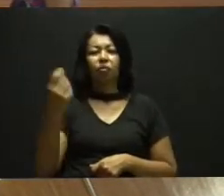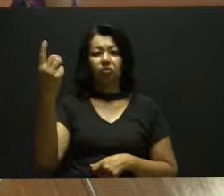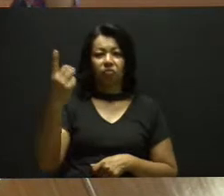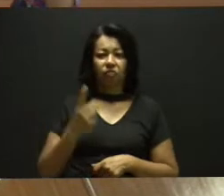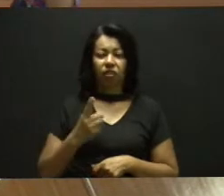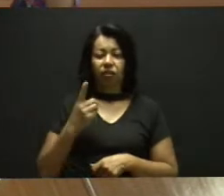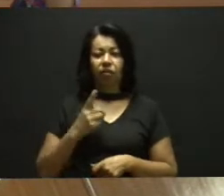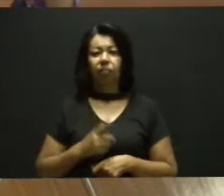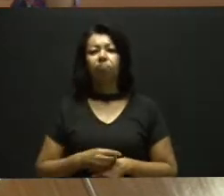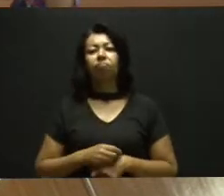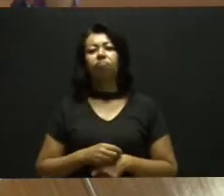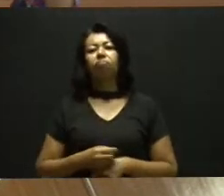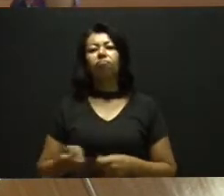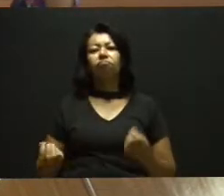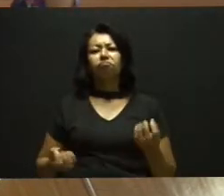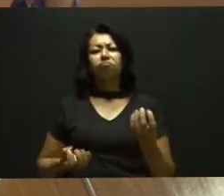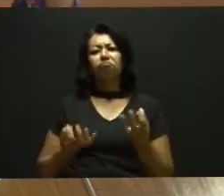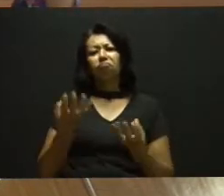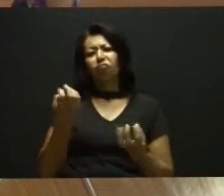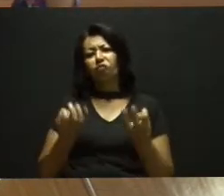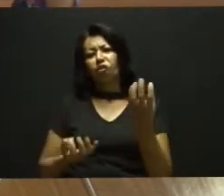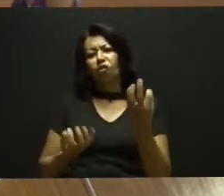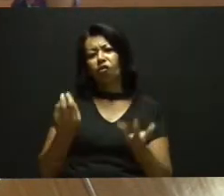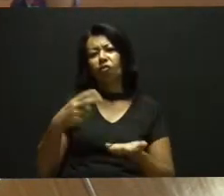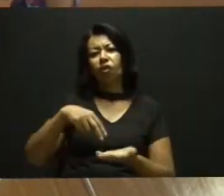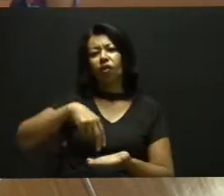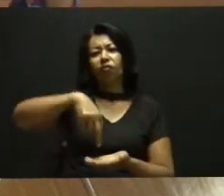é resgatar rocha